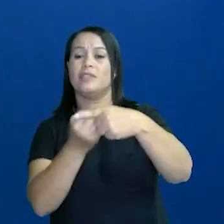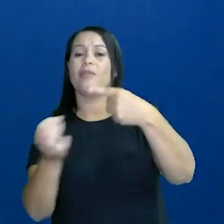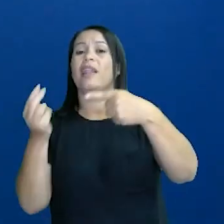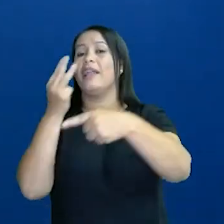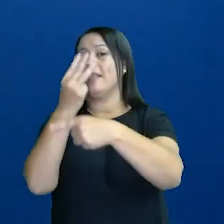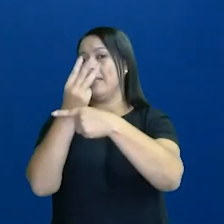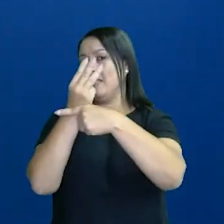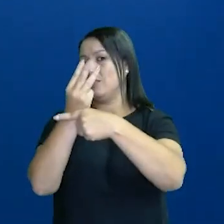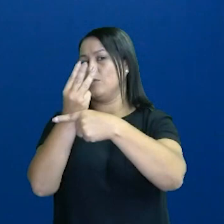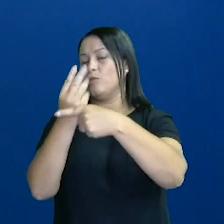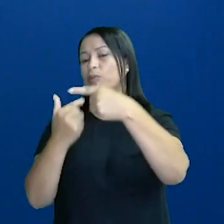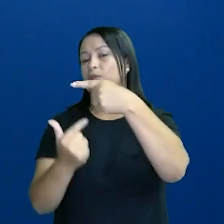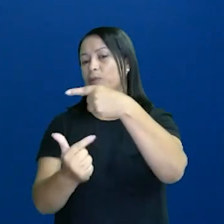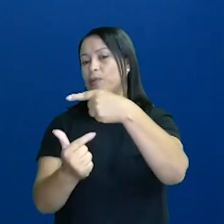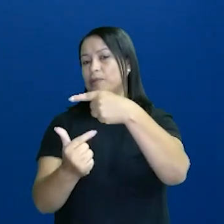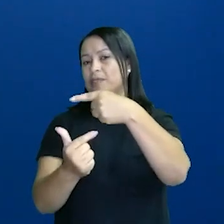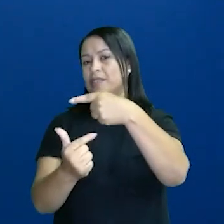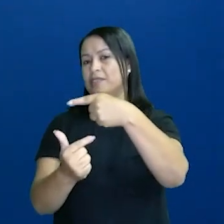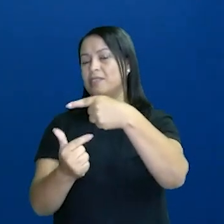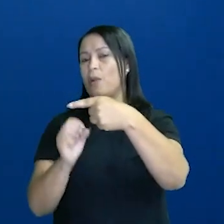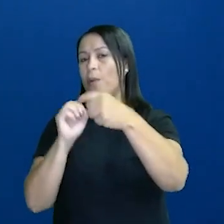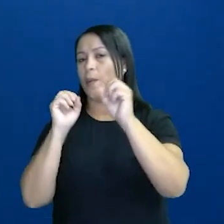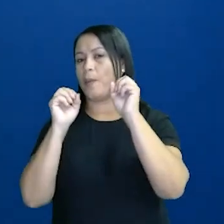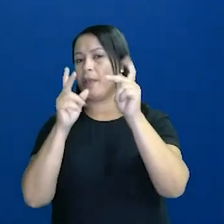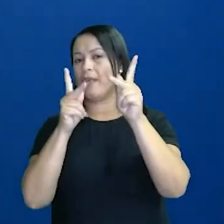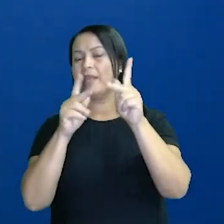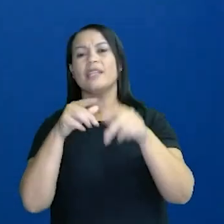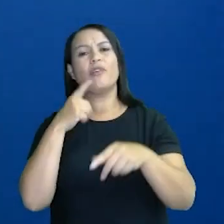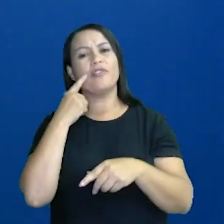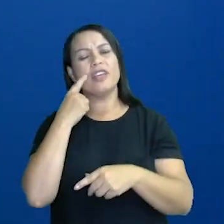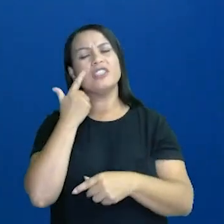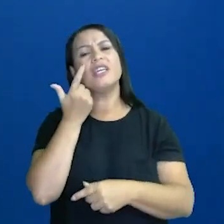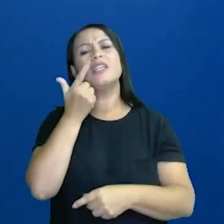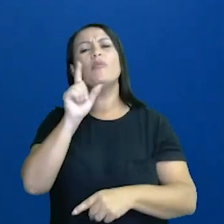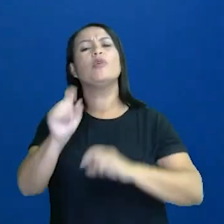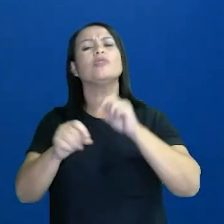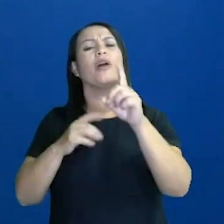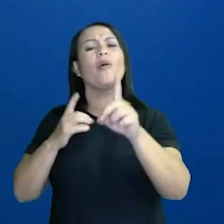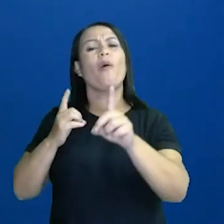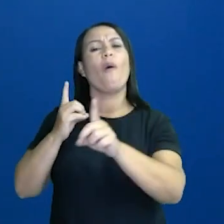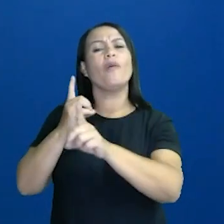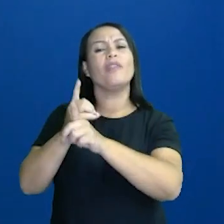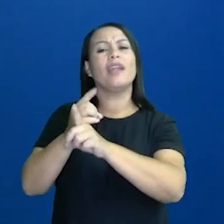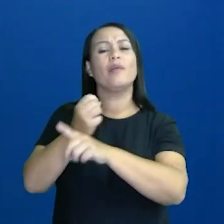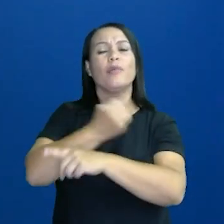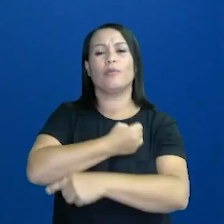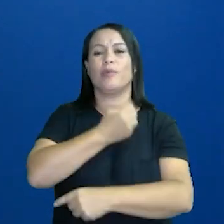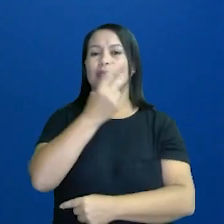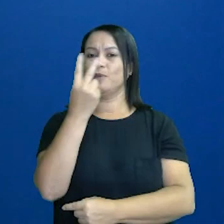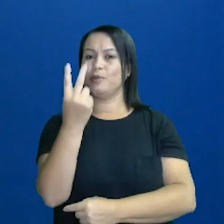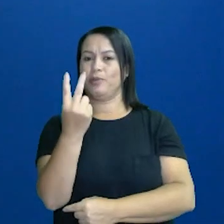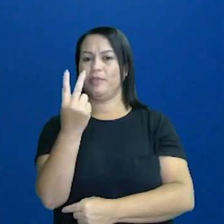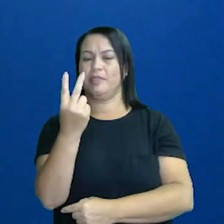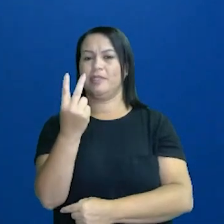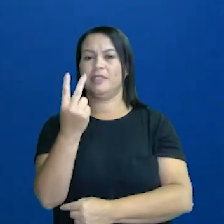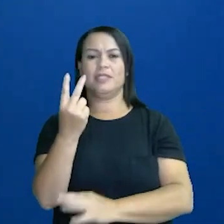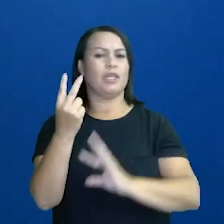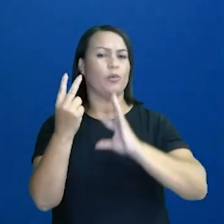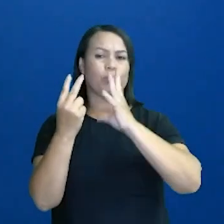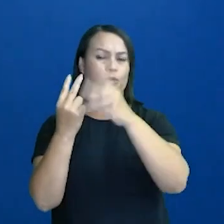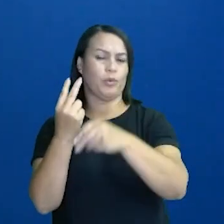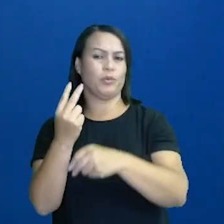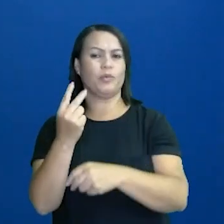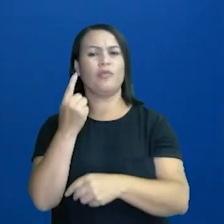3 sobre 2. Tá ok? E depois aqui eu encontrei o meu número 2, número inteiro. Para